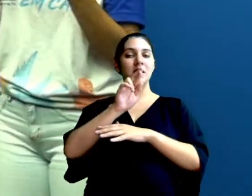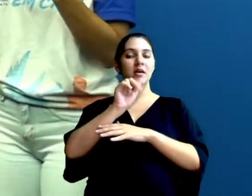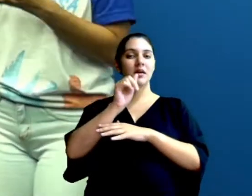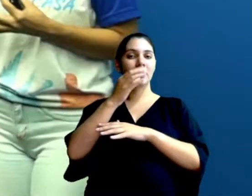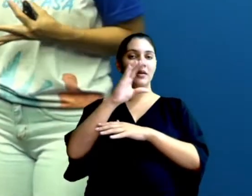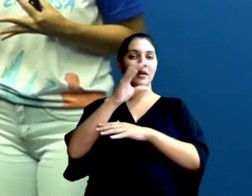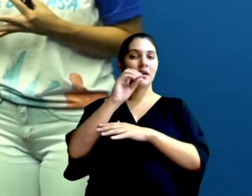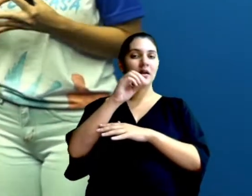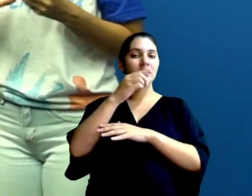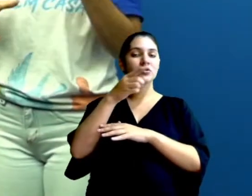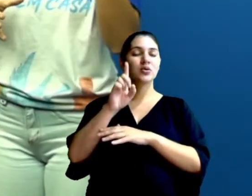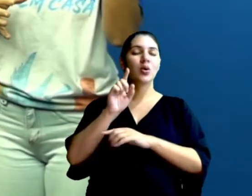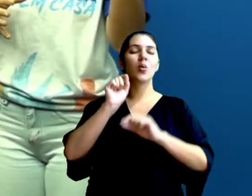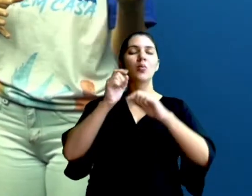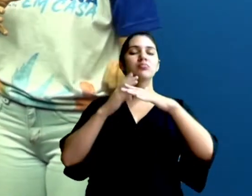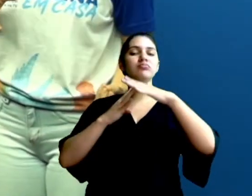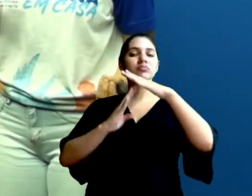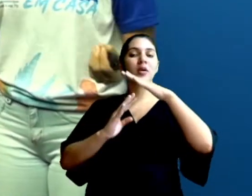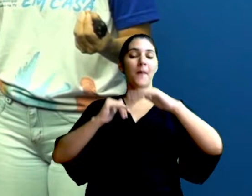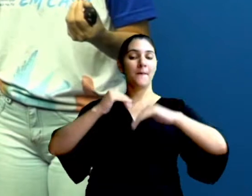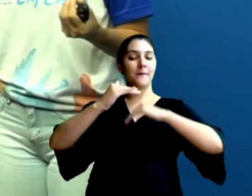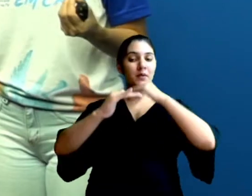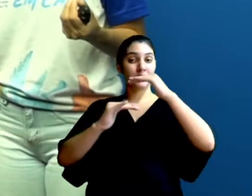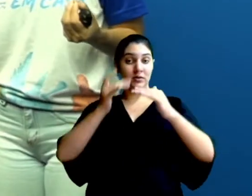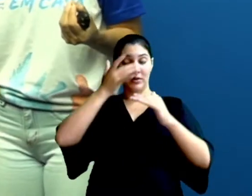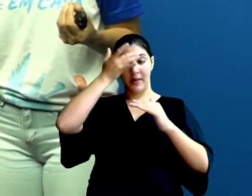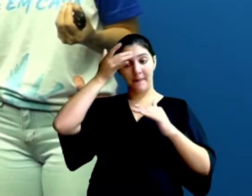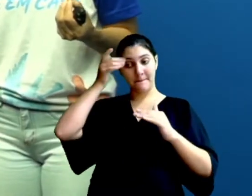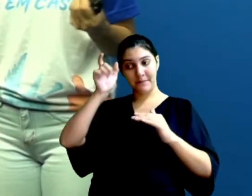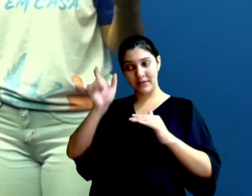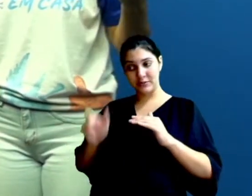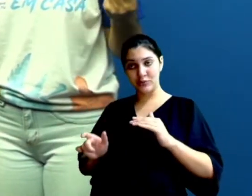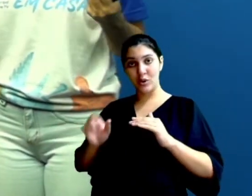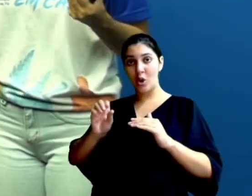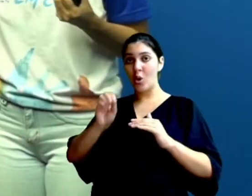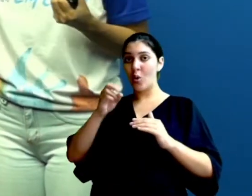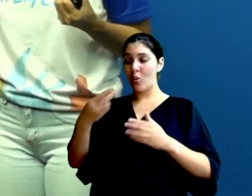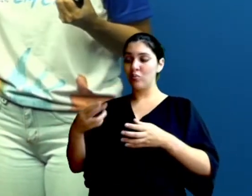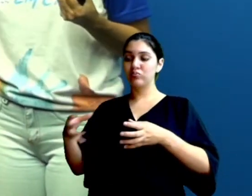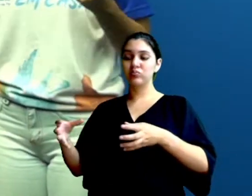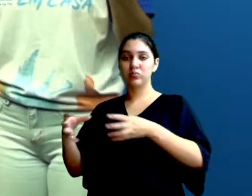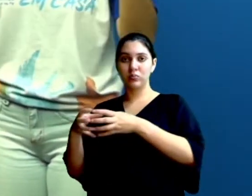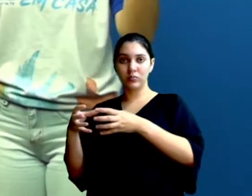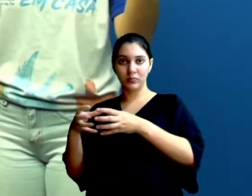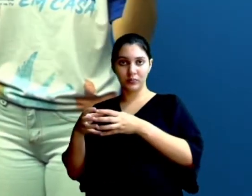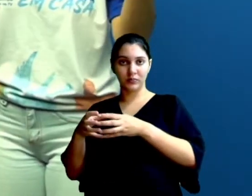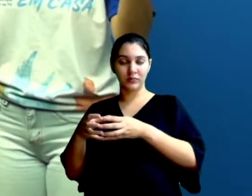Migrações é todo aquele processo em que um indivíduo ou um coletivo